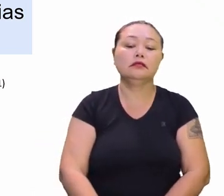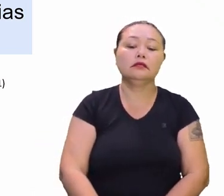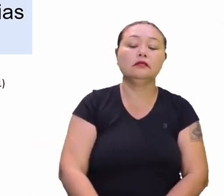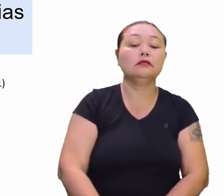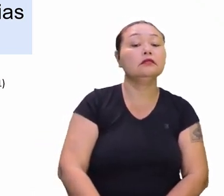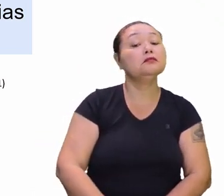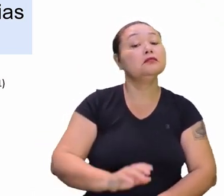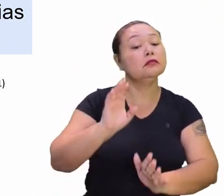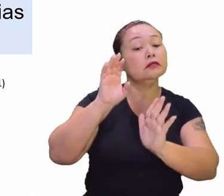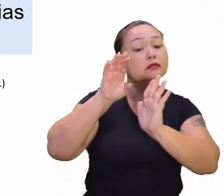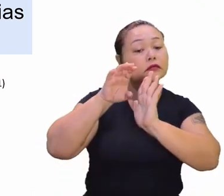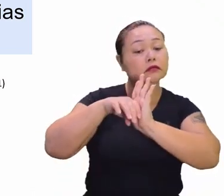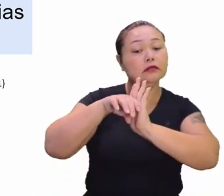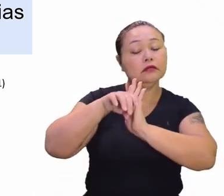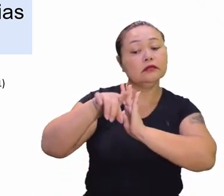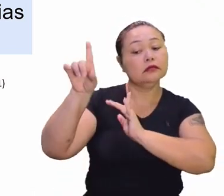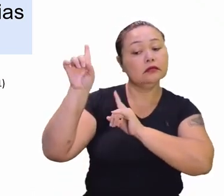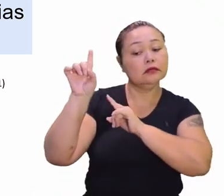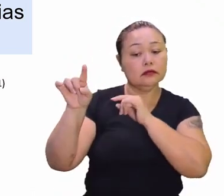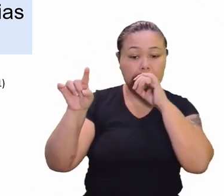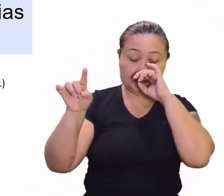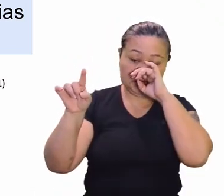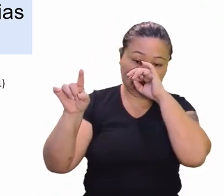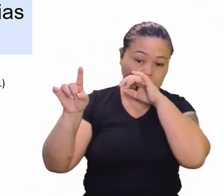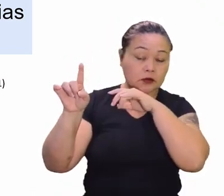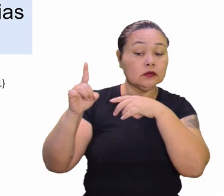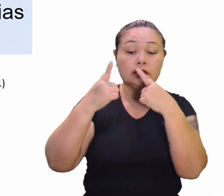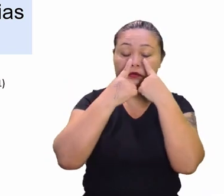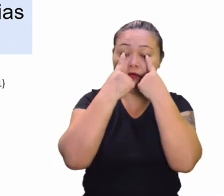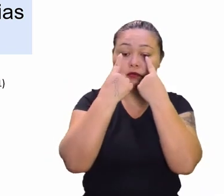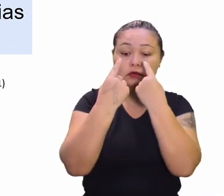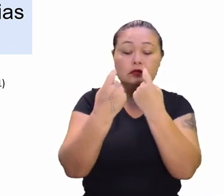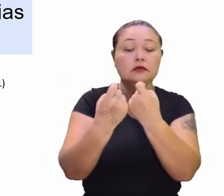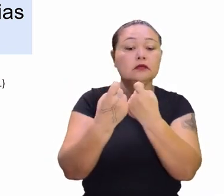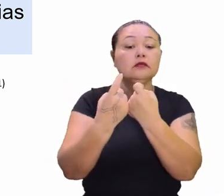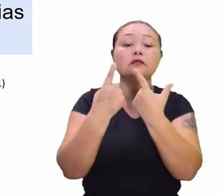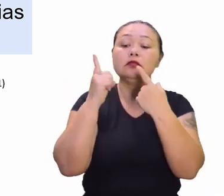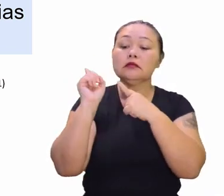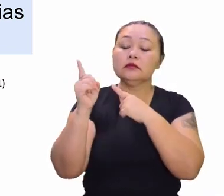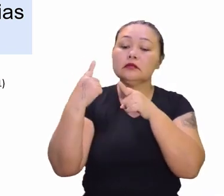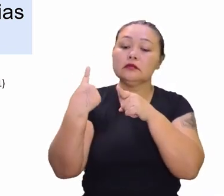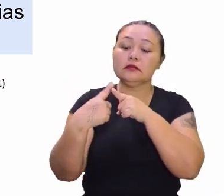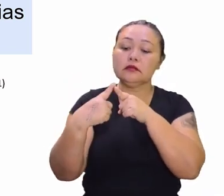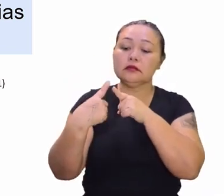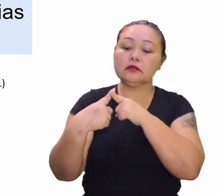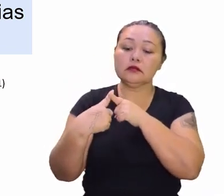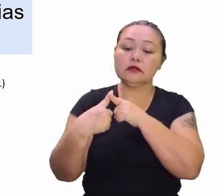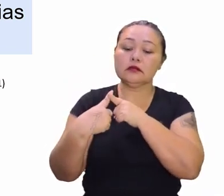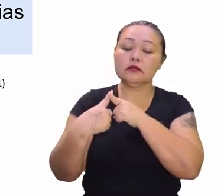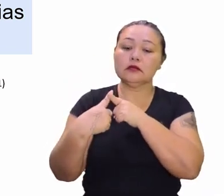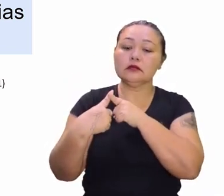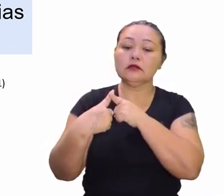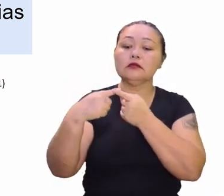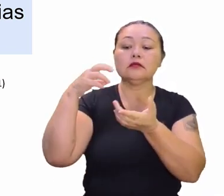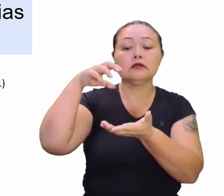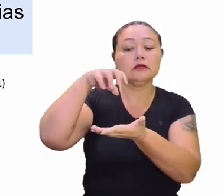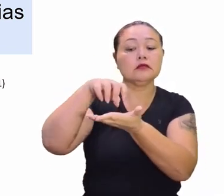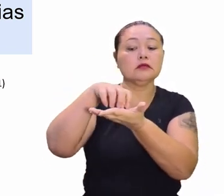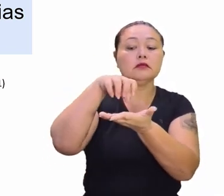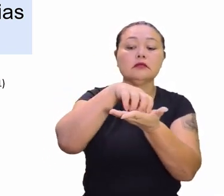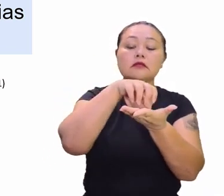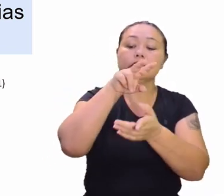Rogério, o conceito de unidade de conservação é interessante, né? Exatamente. Porque as unidades